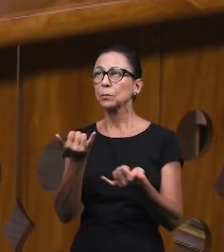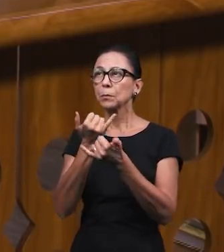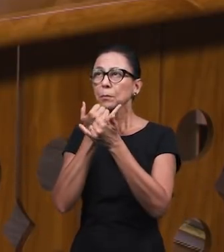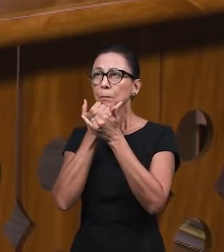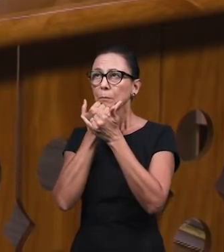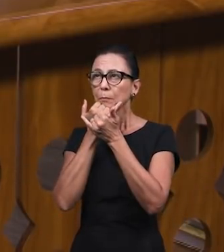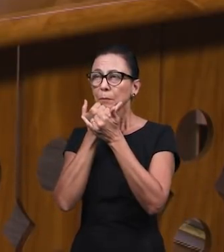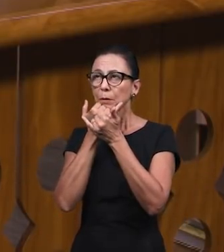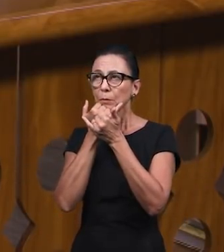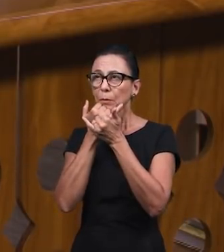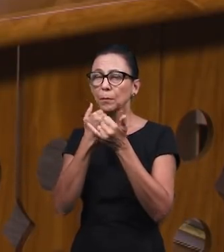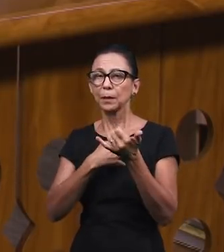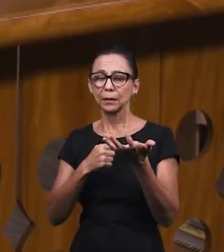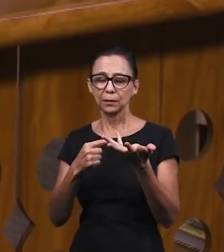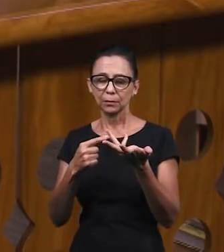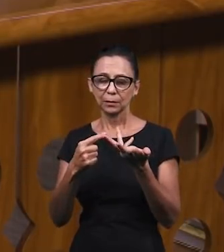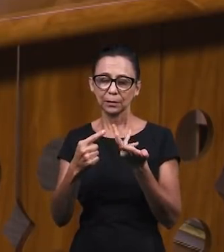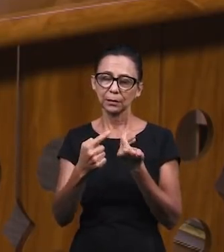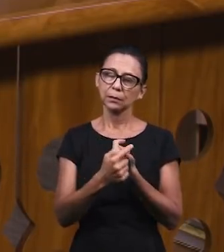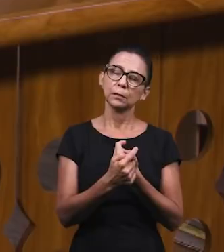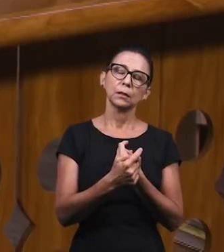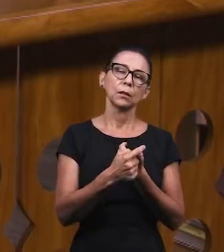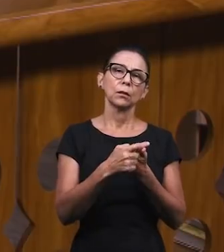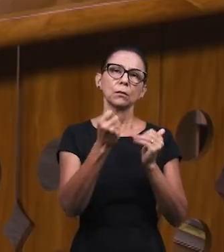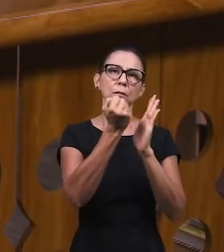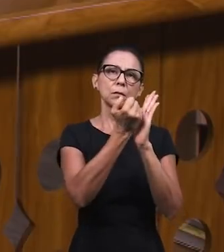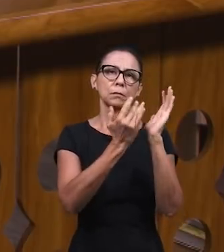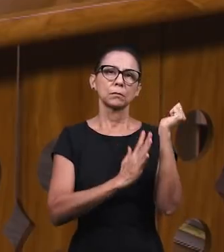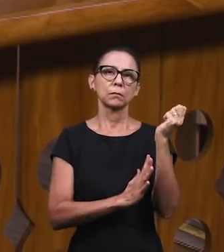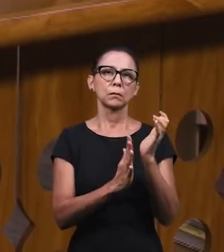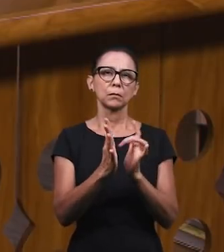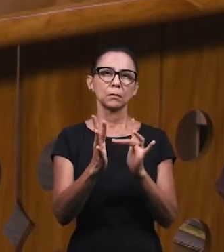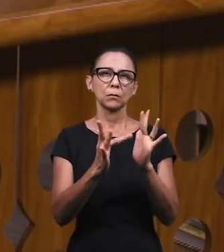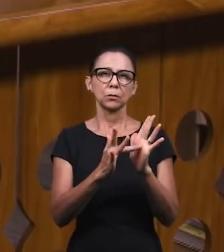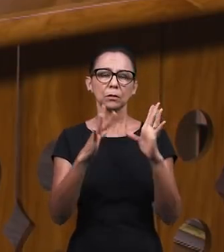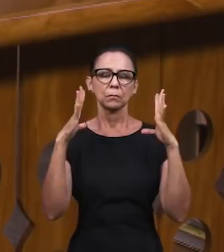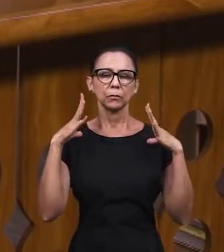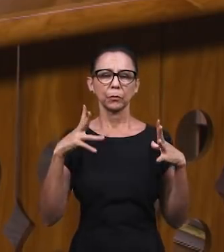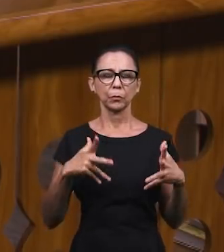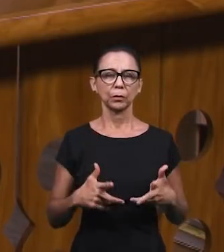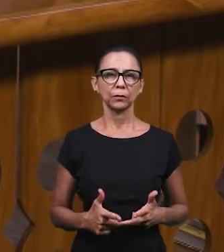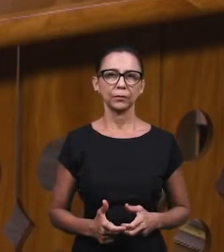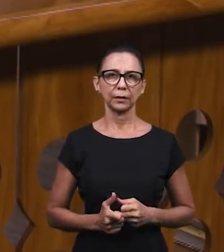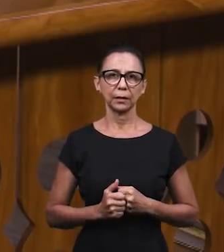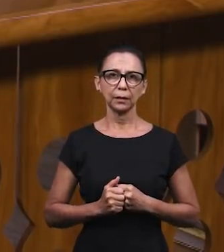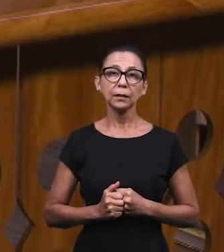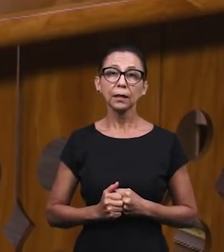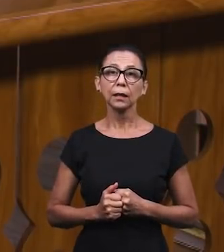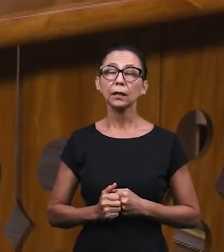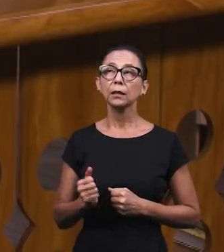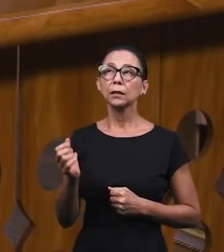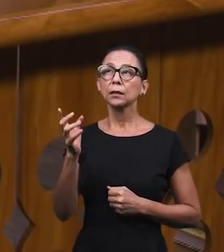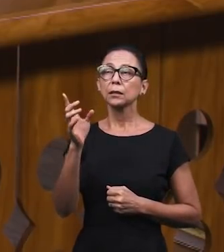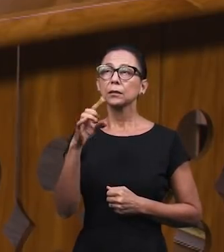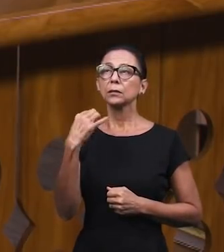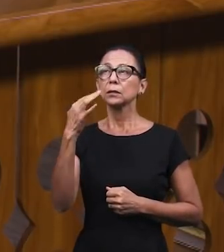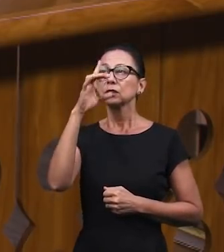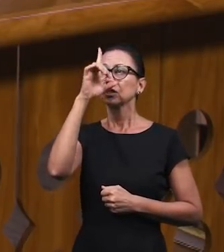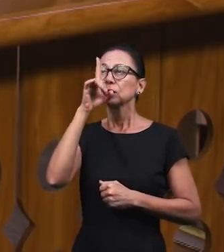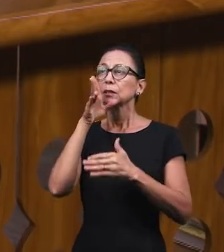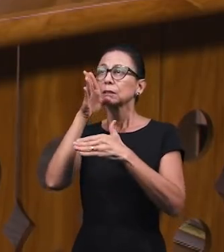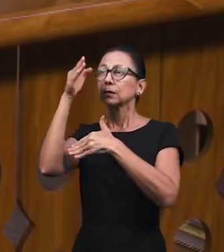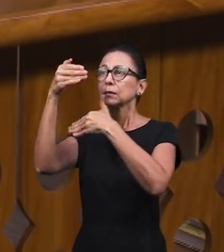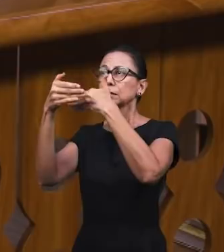pecados. Que o sangue do Senhor Jesus seja derramado sobre as nossas vidas, nos dando, Senhor, acesso aos santos dos